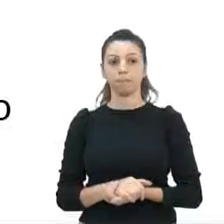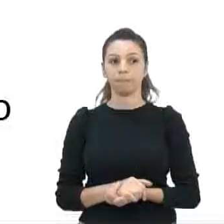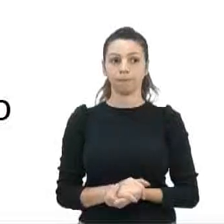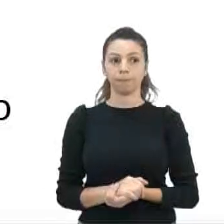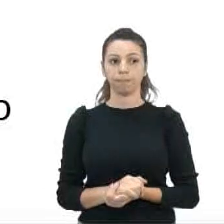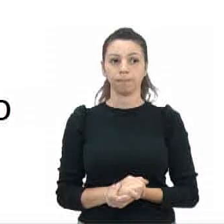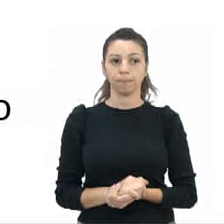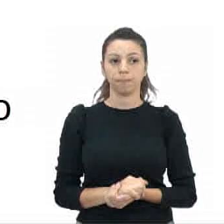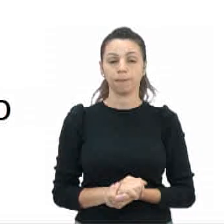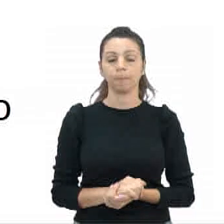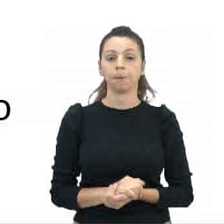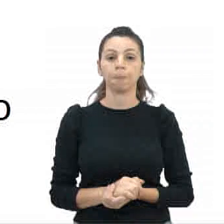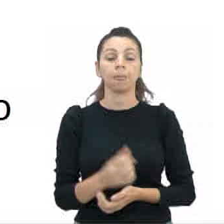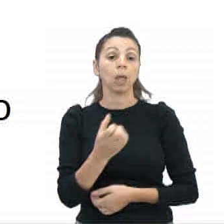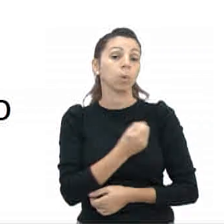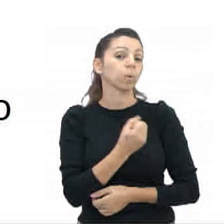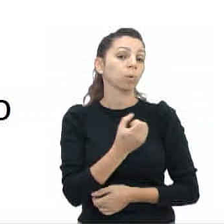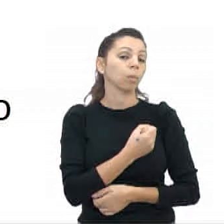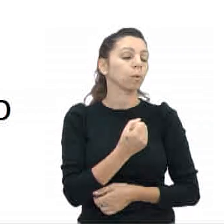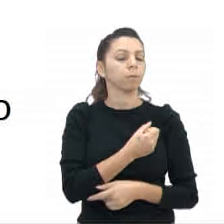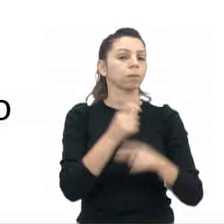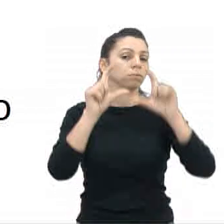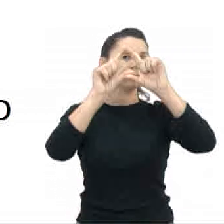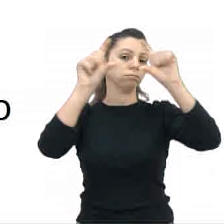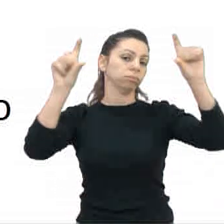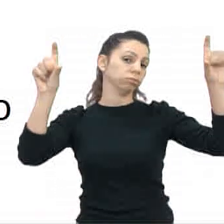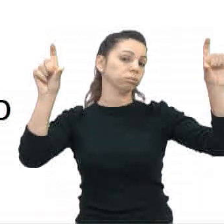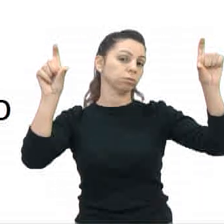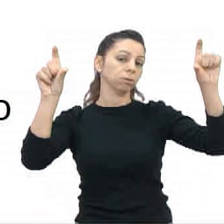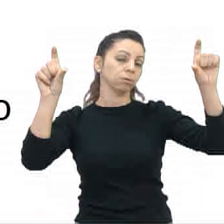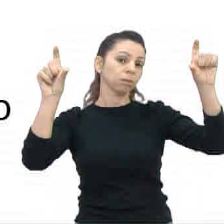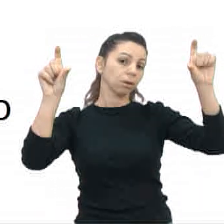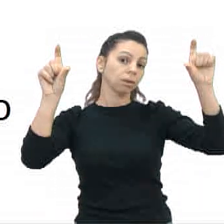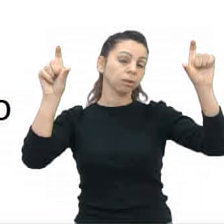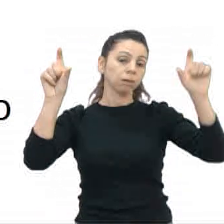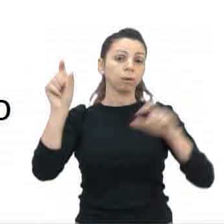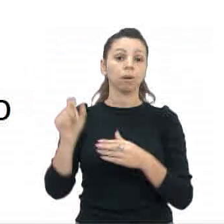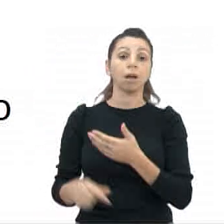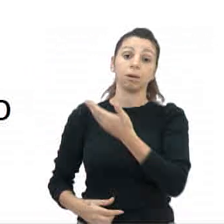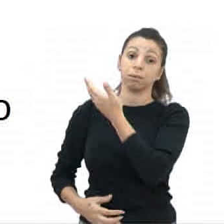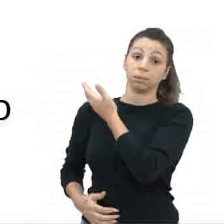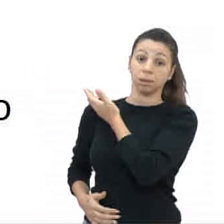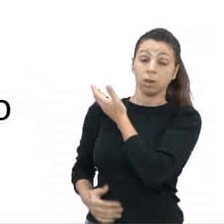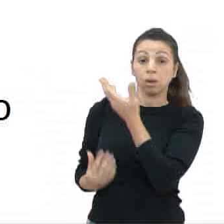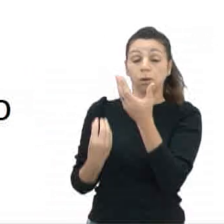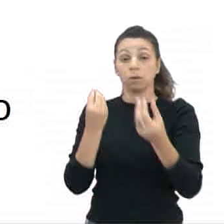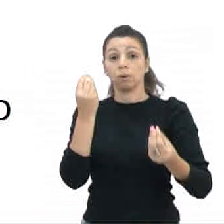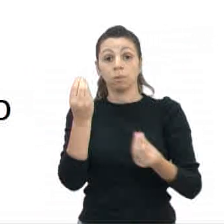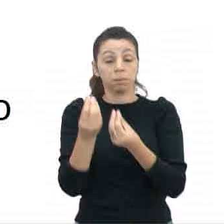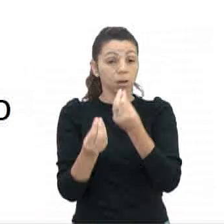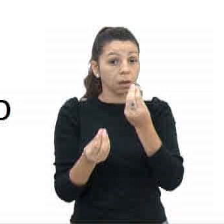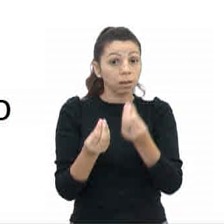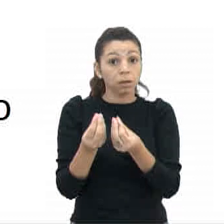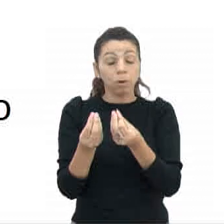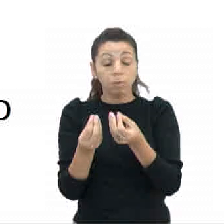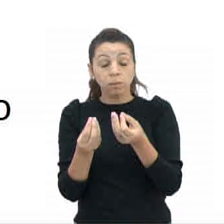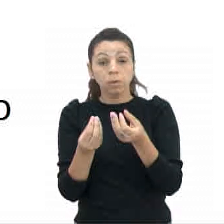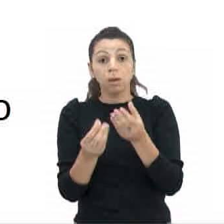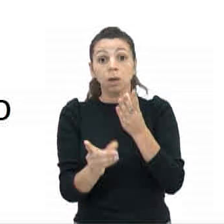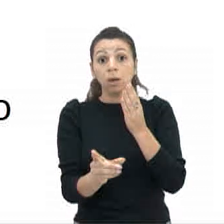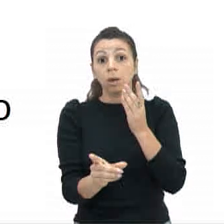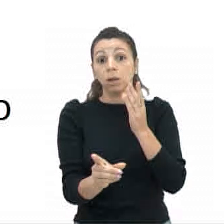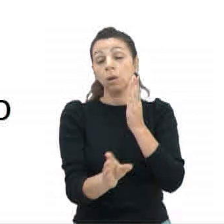Valor numérico de uma expressão algébrica. Aqui já vai entrar o quê? Como que eu vou chegar ao resultado